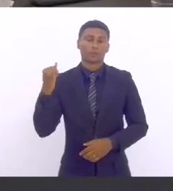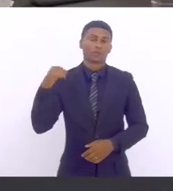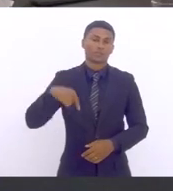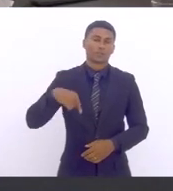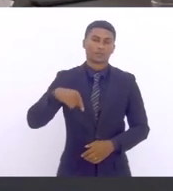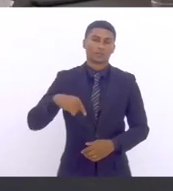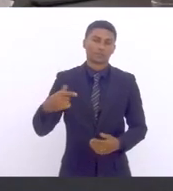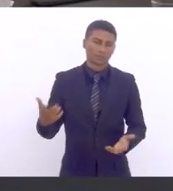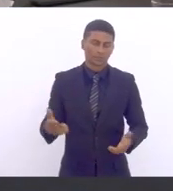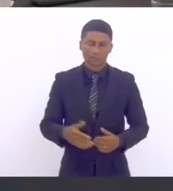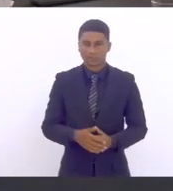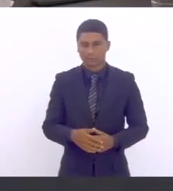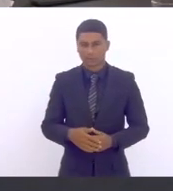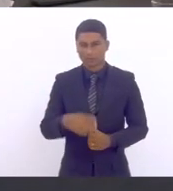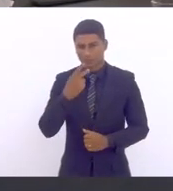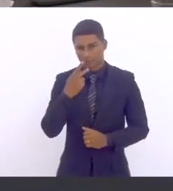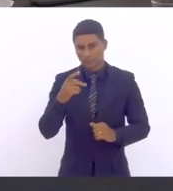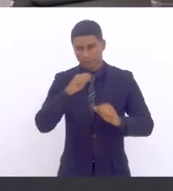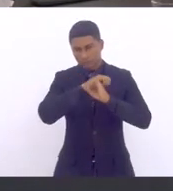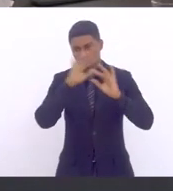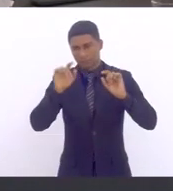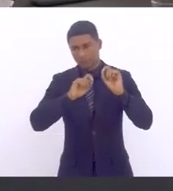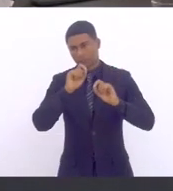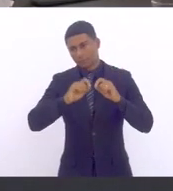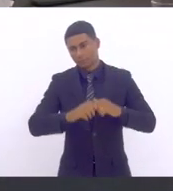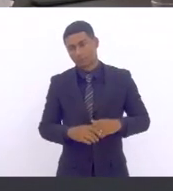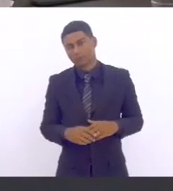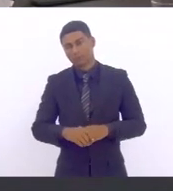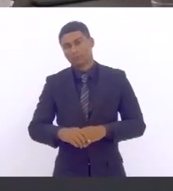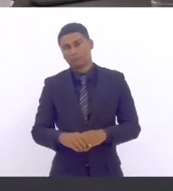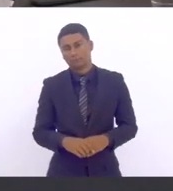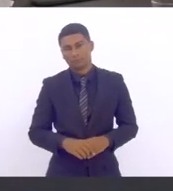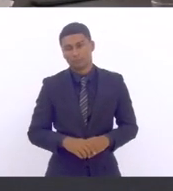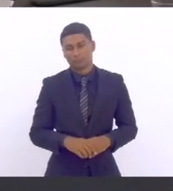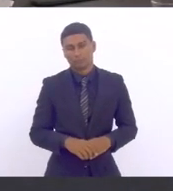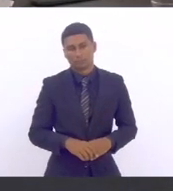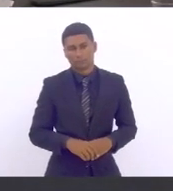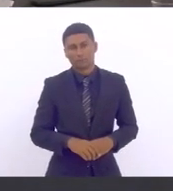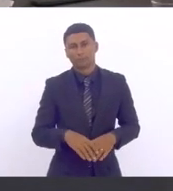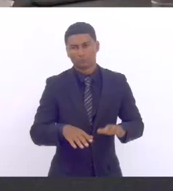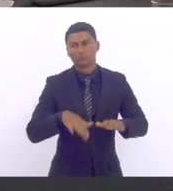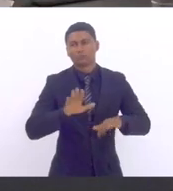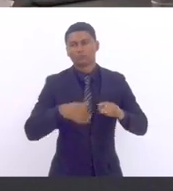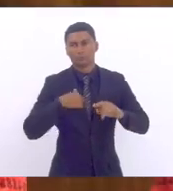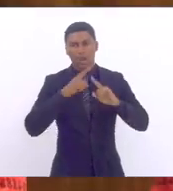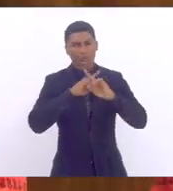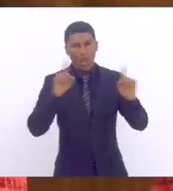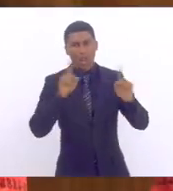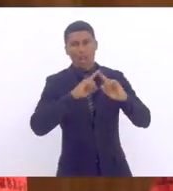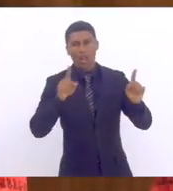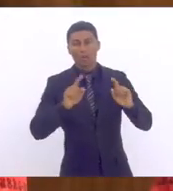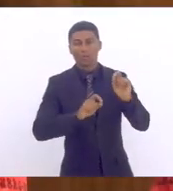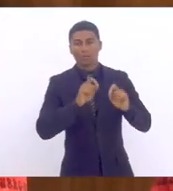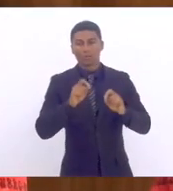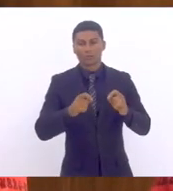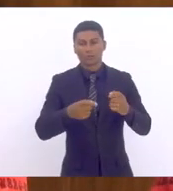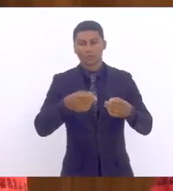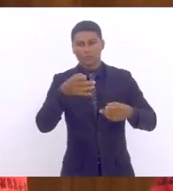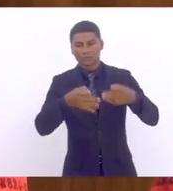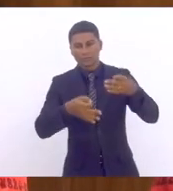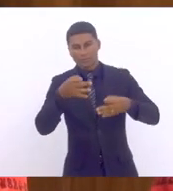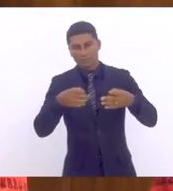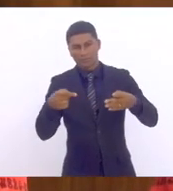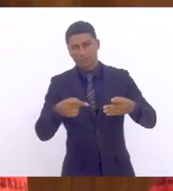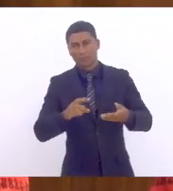eu queria deixar claro aqui, inicialmente, que as críticas que eu eventualmente faça são as injustiças institucionais e não as